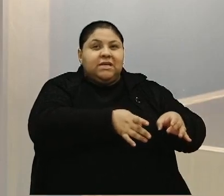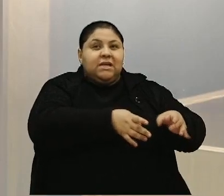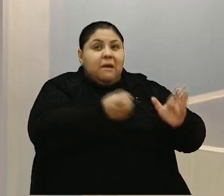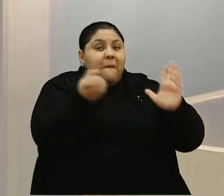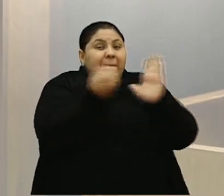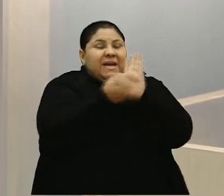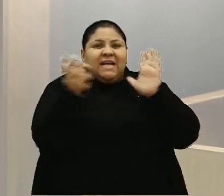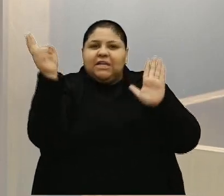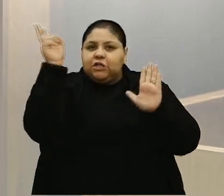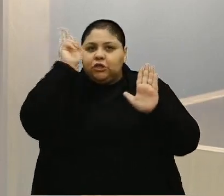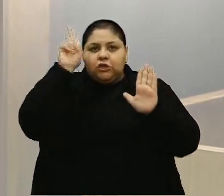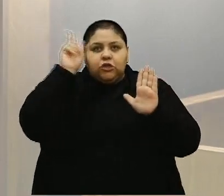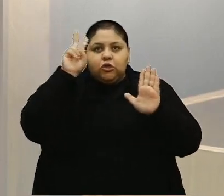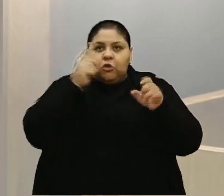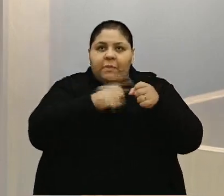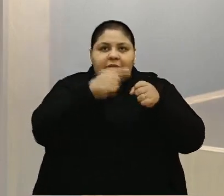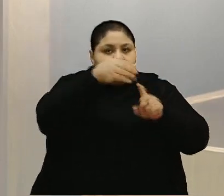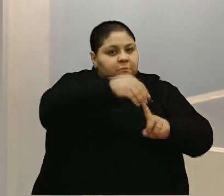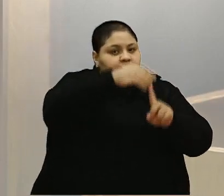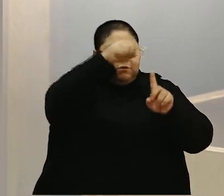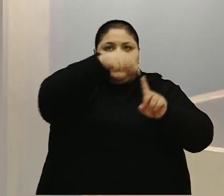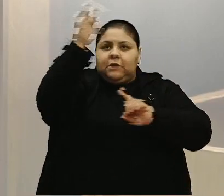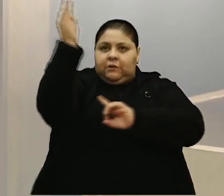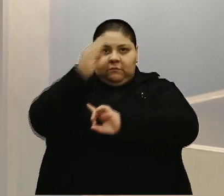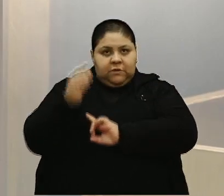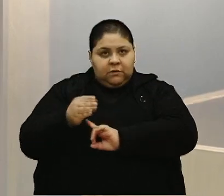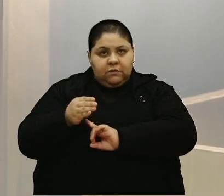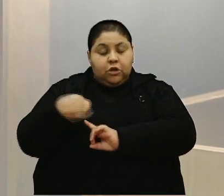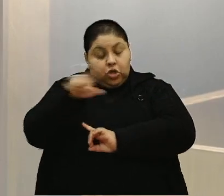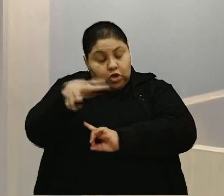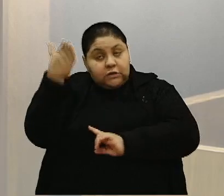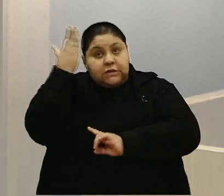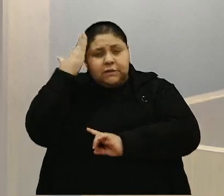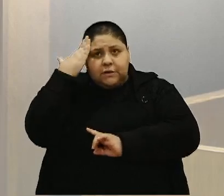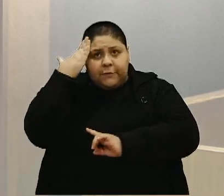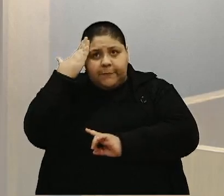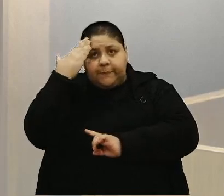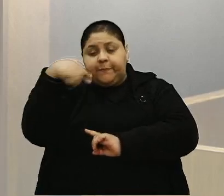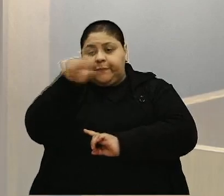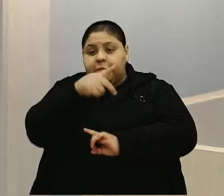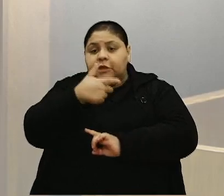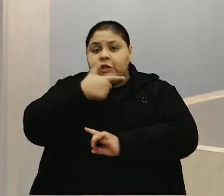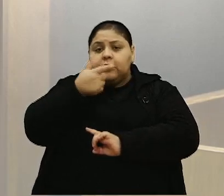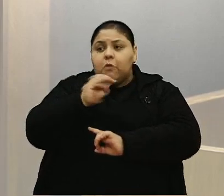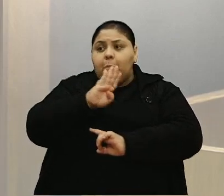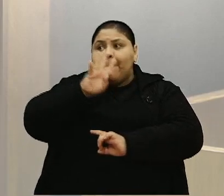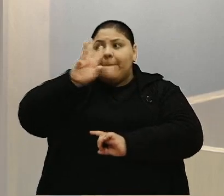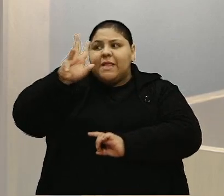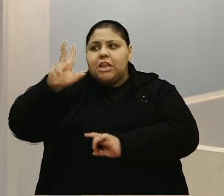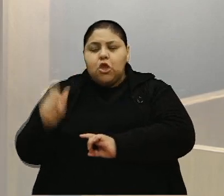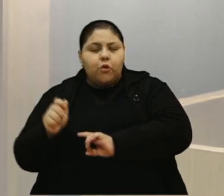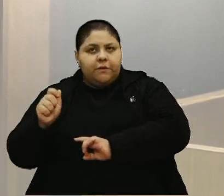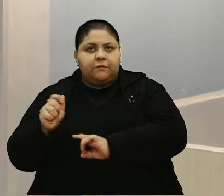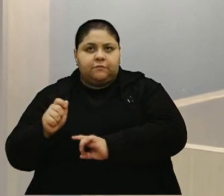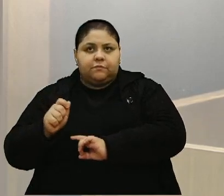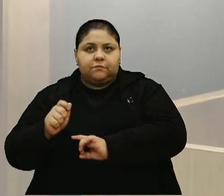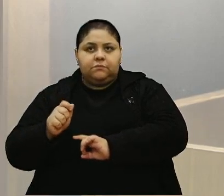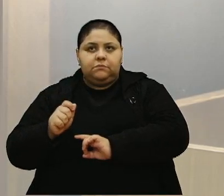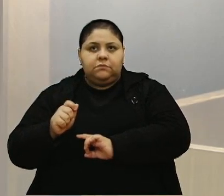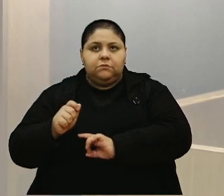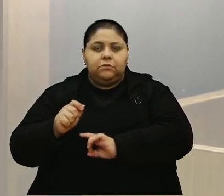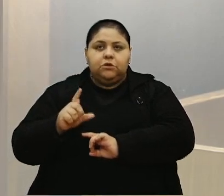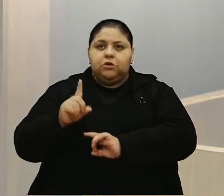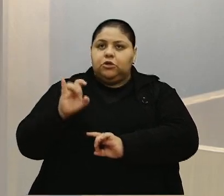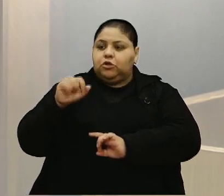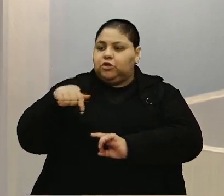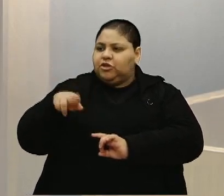uma capital no Brasil. Ao menos que nós tenhamos notícias. E quando se fala nos bilhões dos diques,